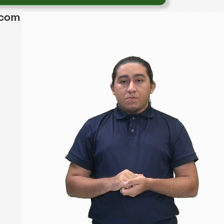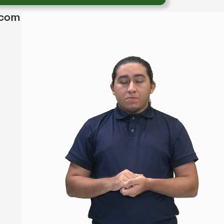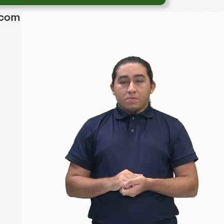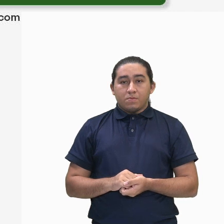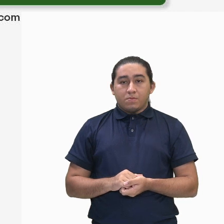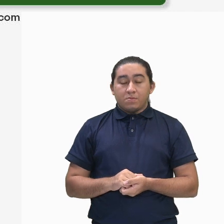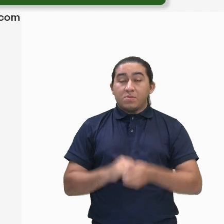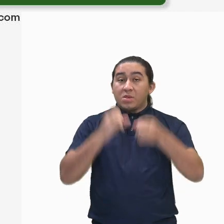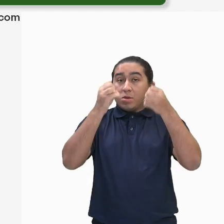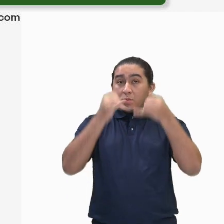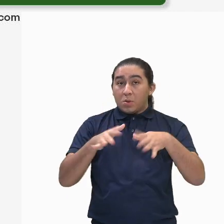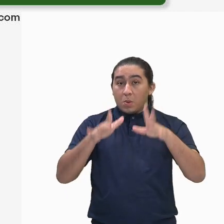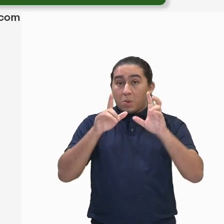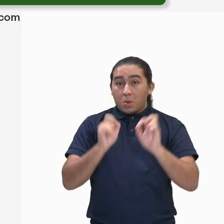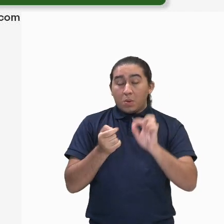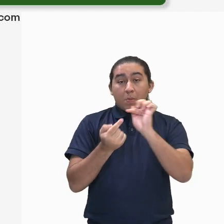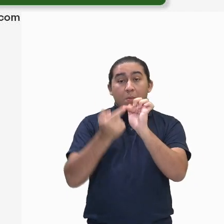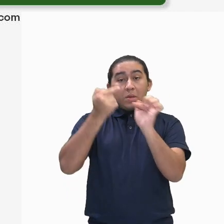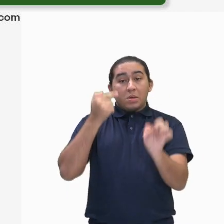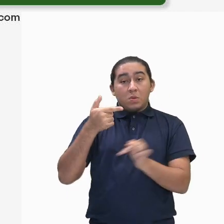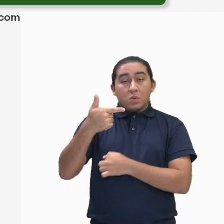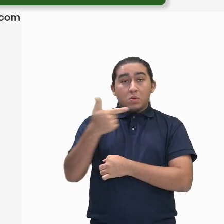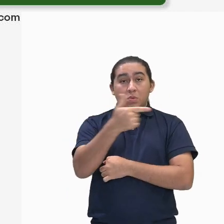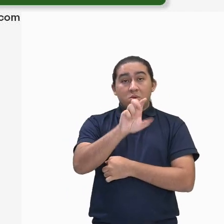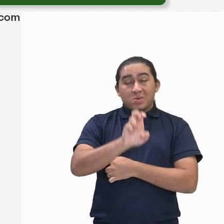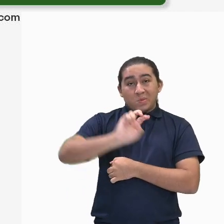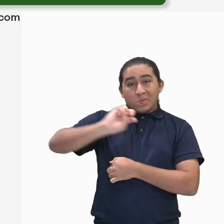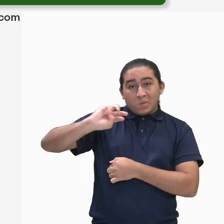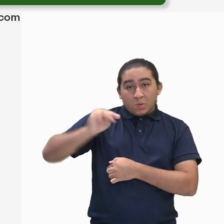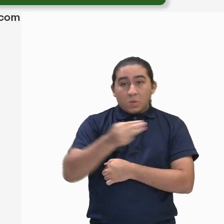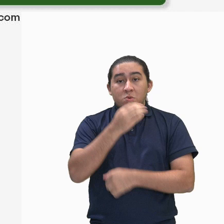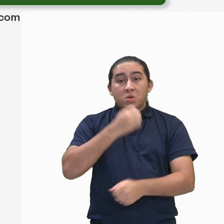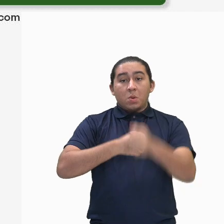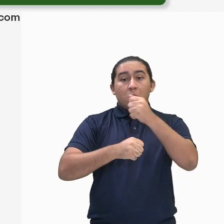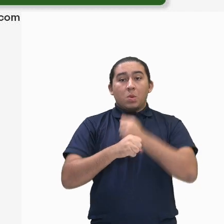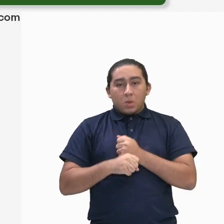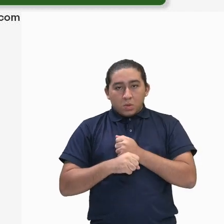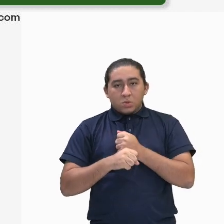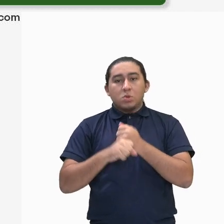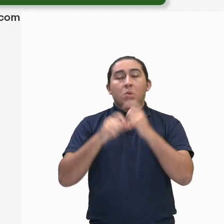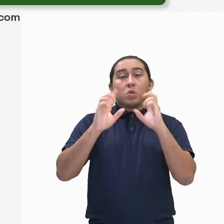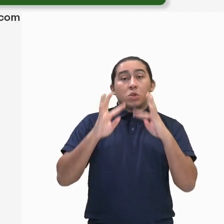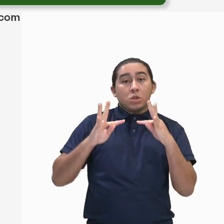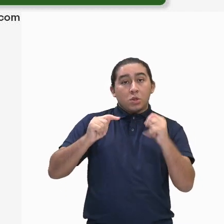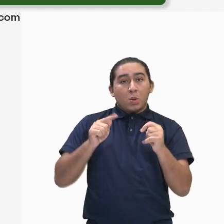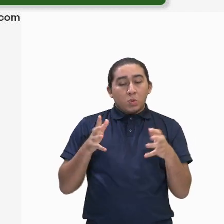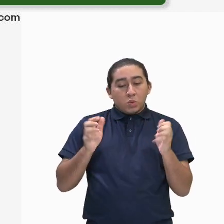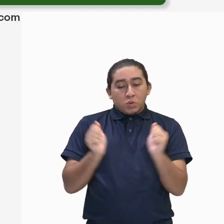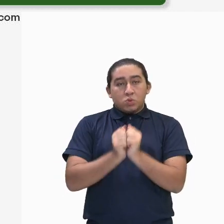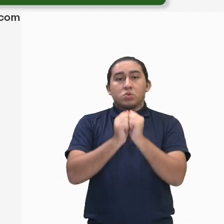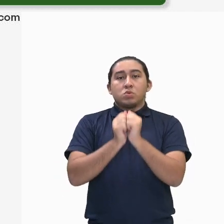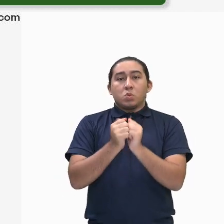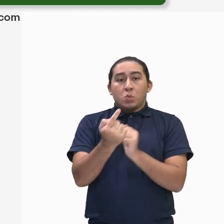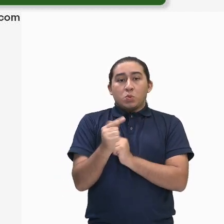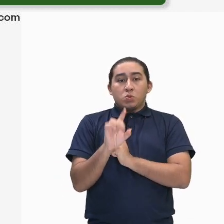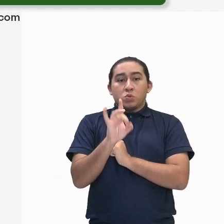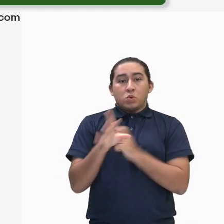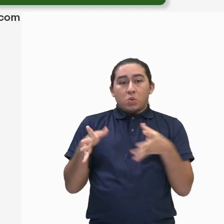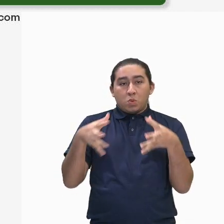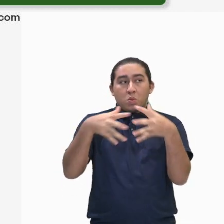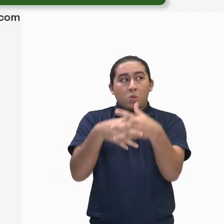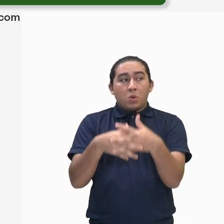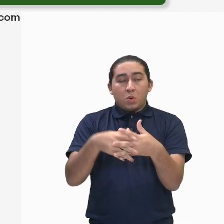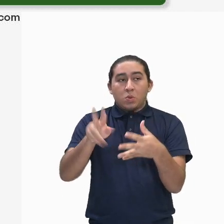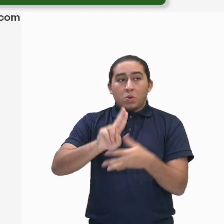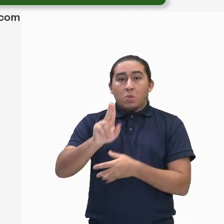que há 225 milhões de anos, no Permiano, todos os continentes estavam unidos em um só bloco que recebeu o nome